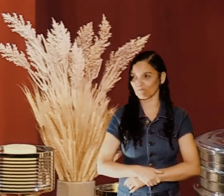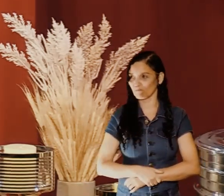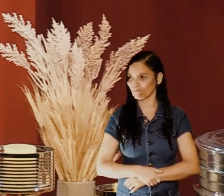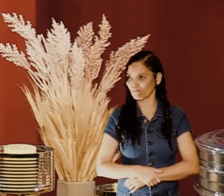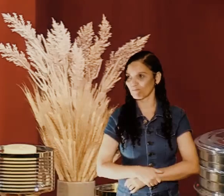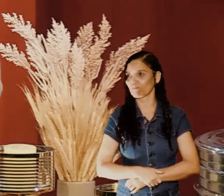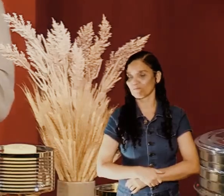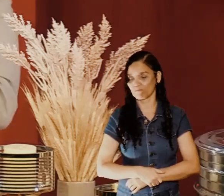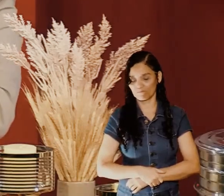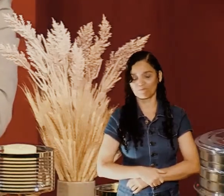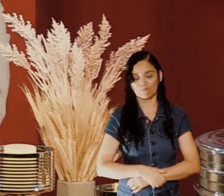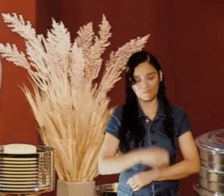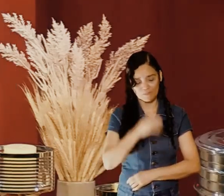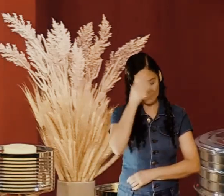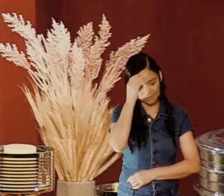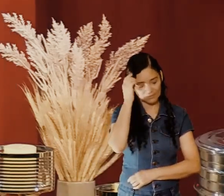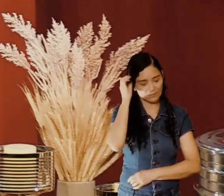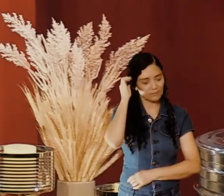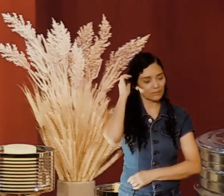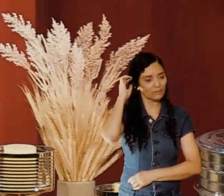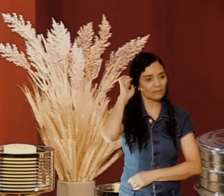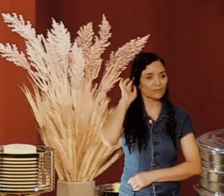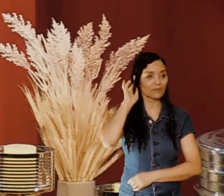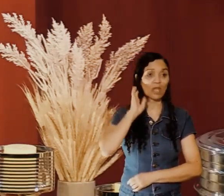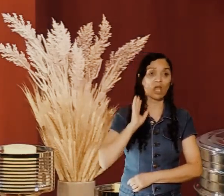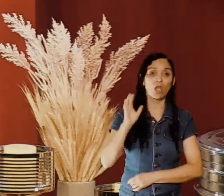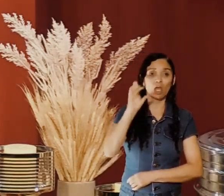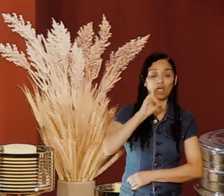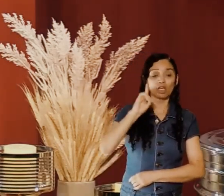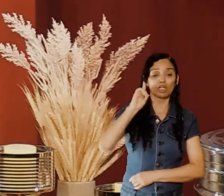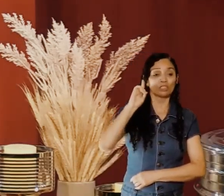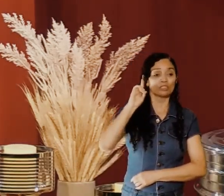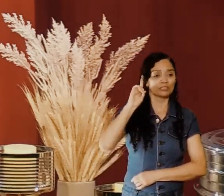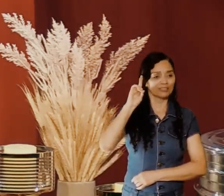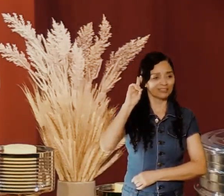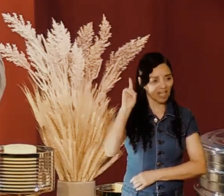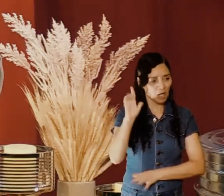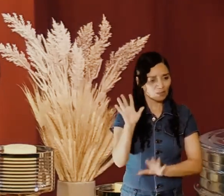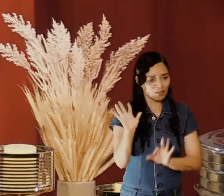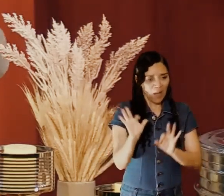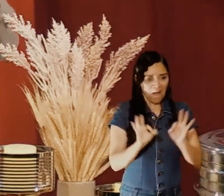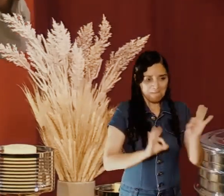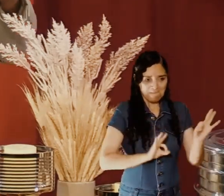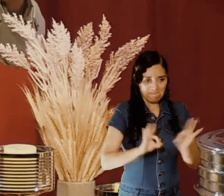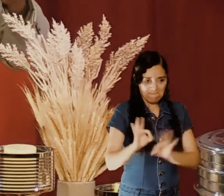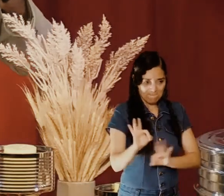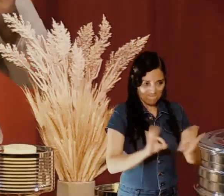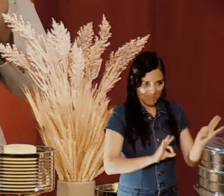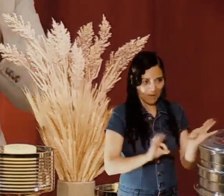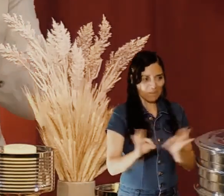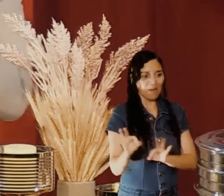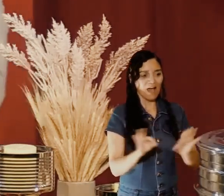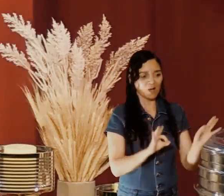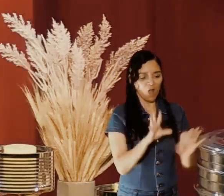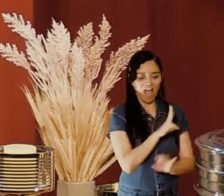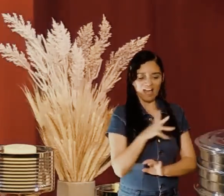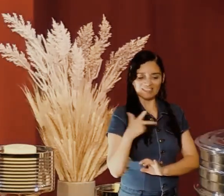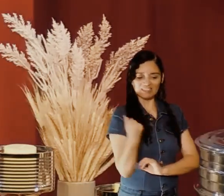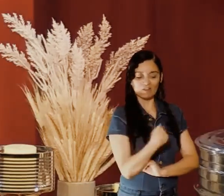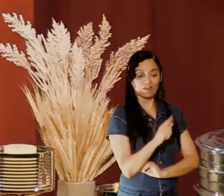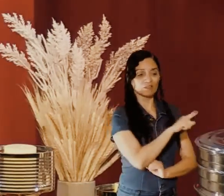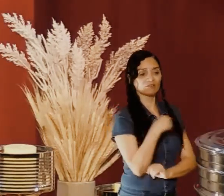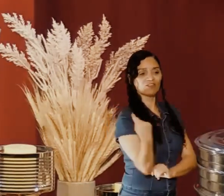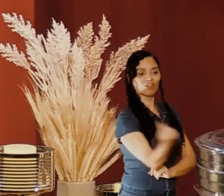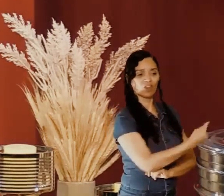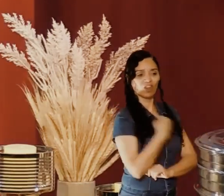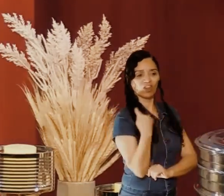O Senhor proporcionou a salvação dos gentios, dos outros povos, como eram conhecidos ali,